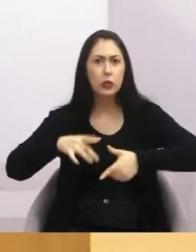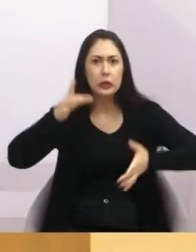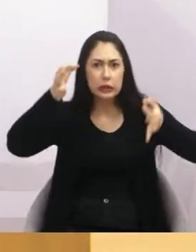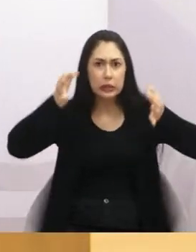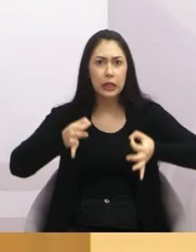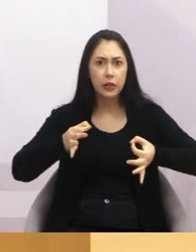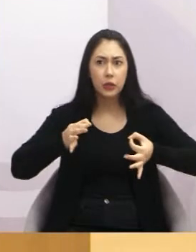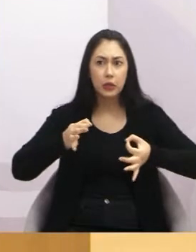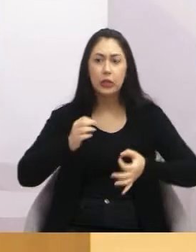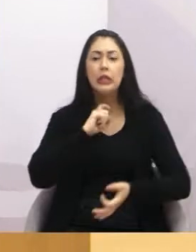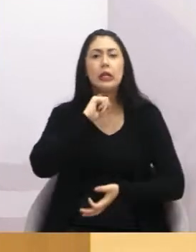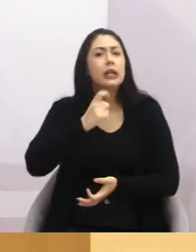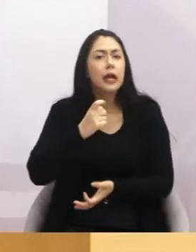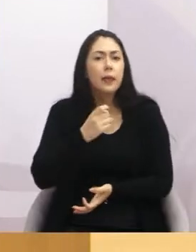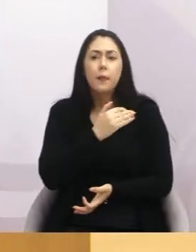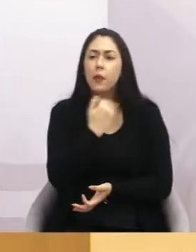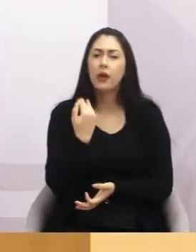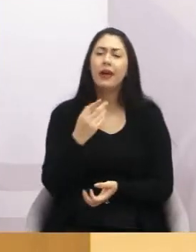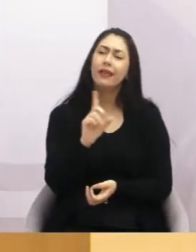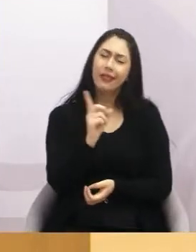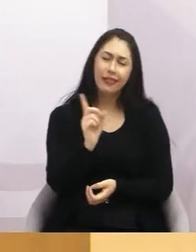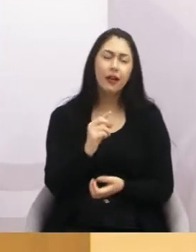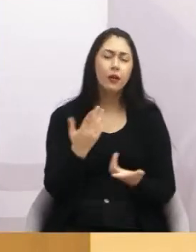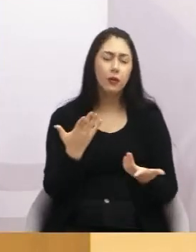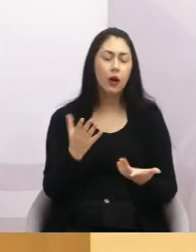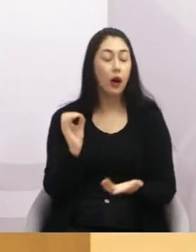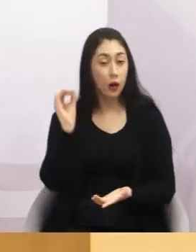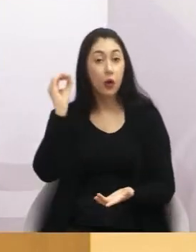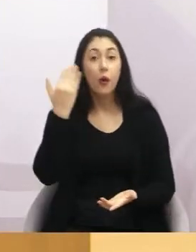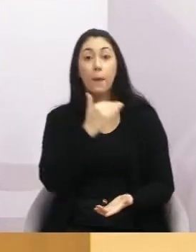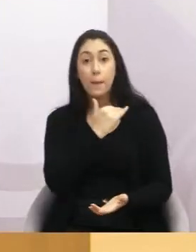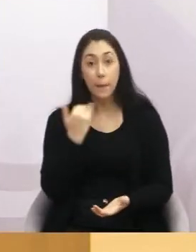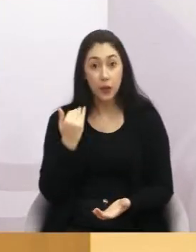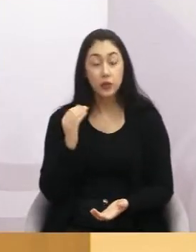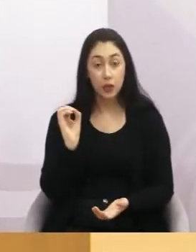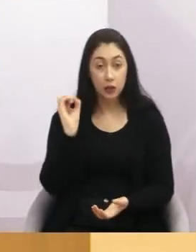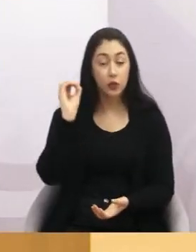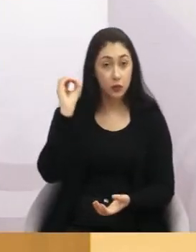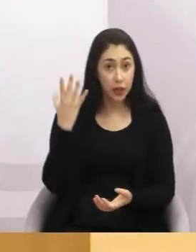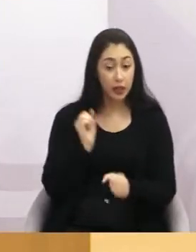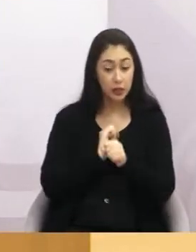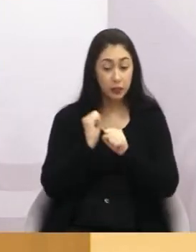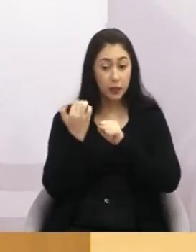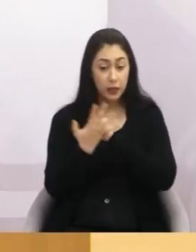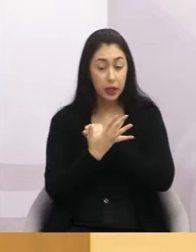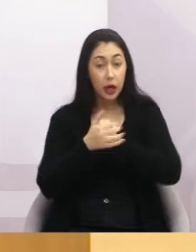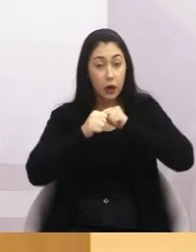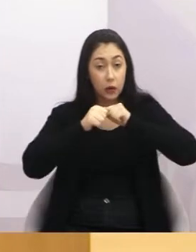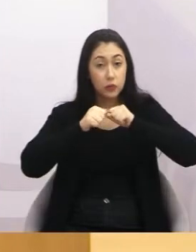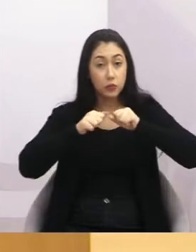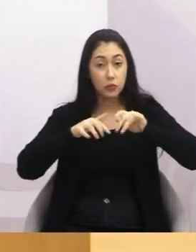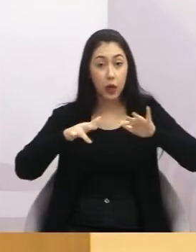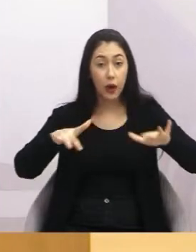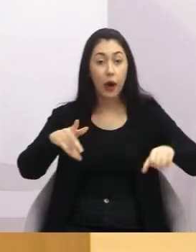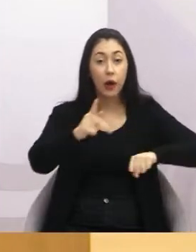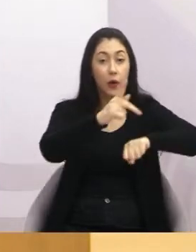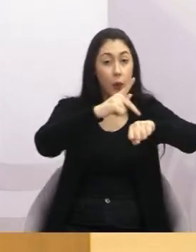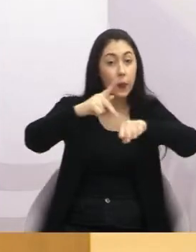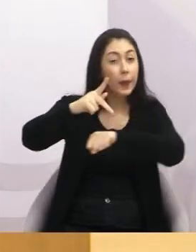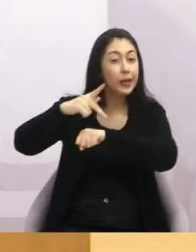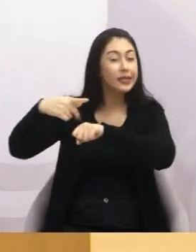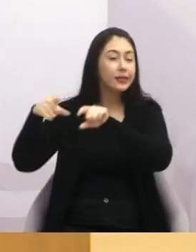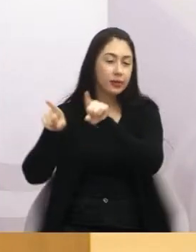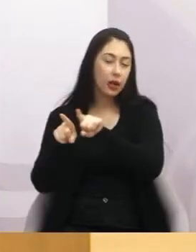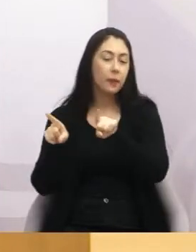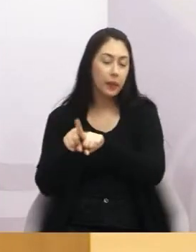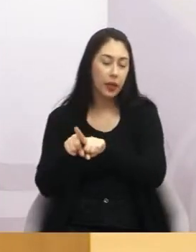haveria mortes, porque nós estamos vivendo uma pandemia que se alastrou pelo mundo e muitos países estão aí